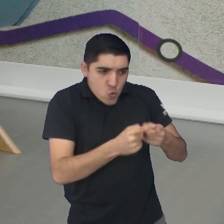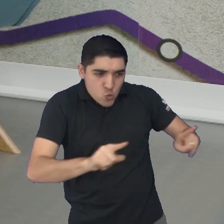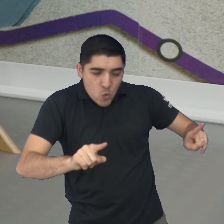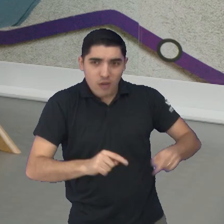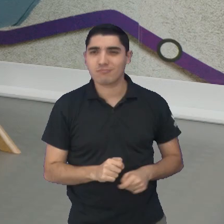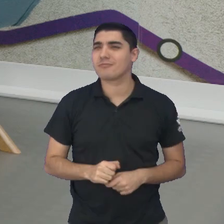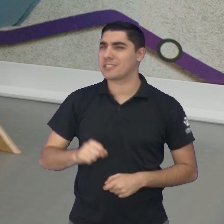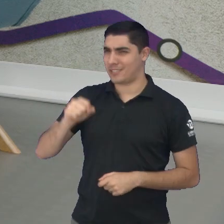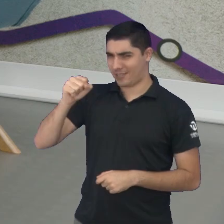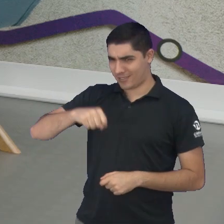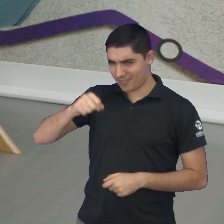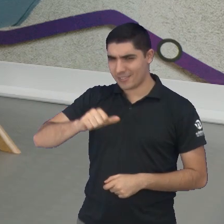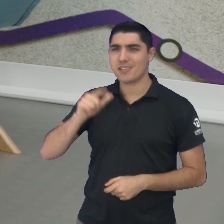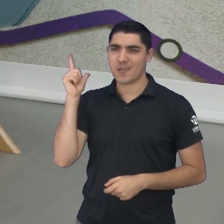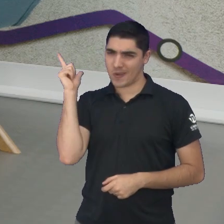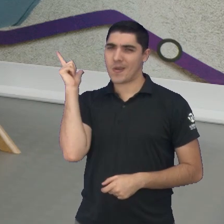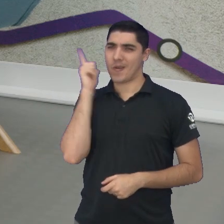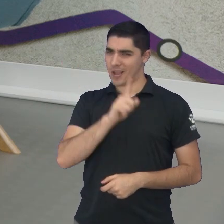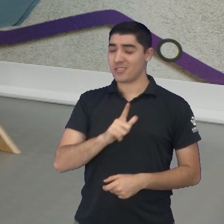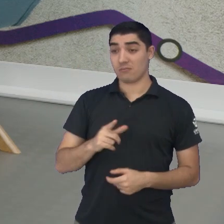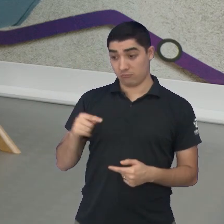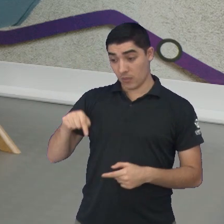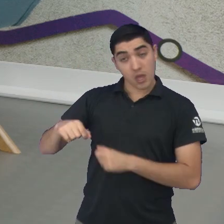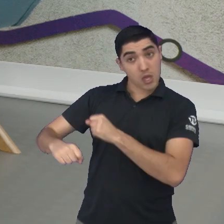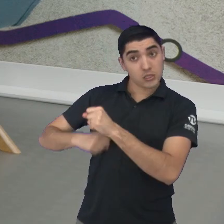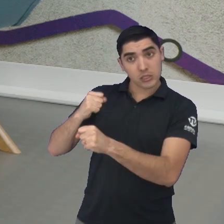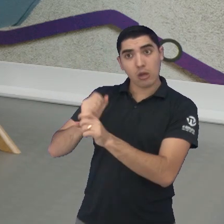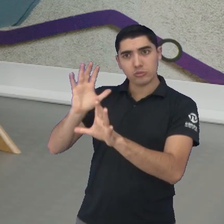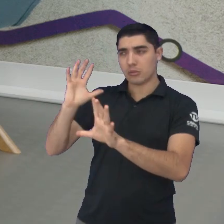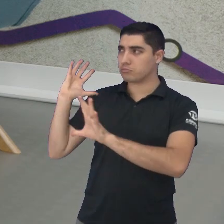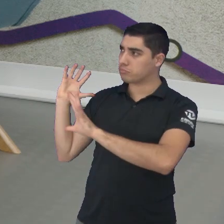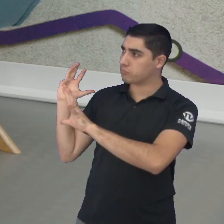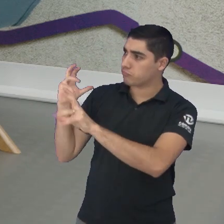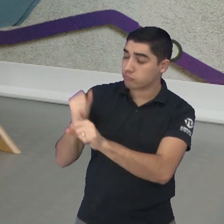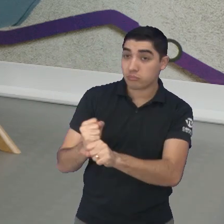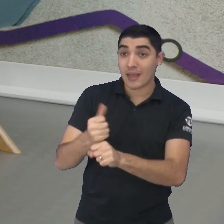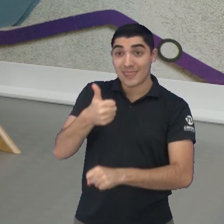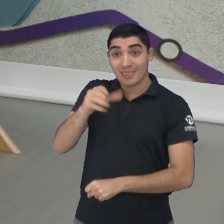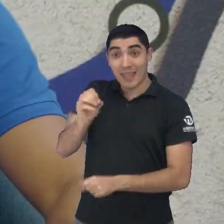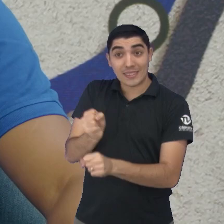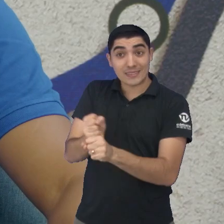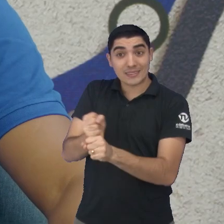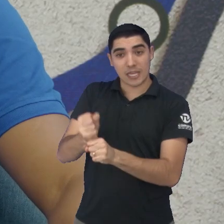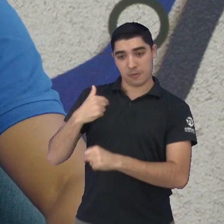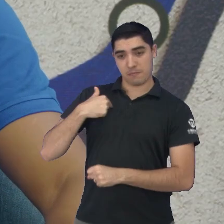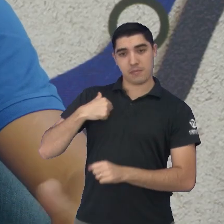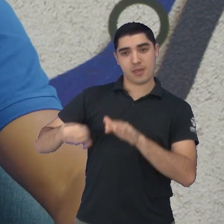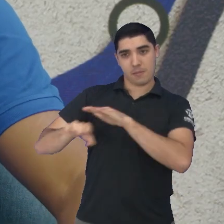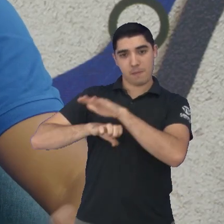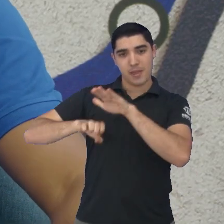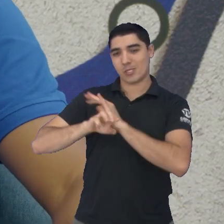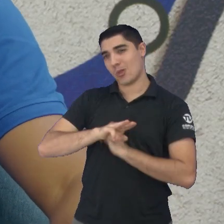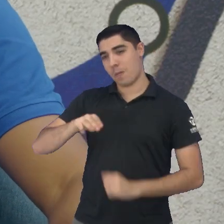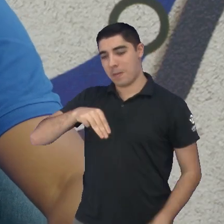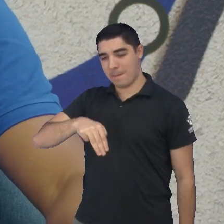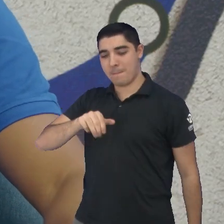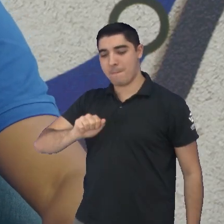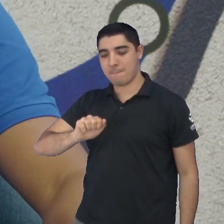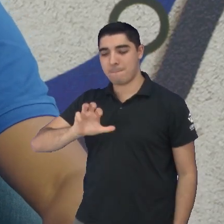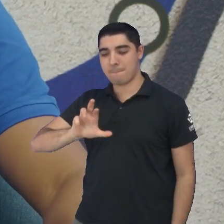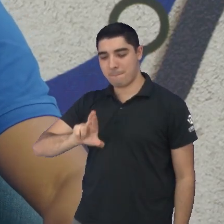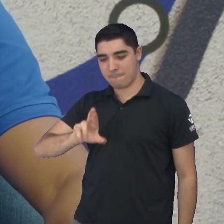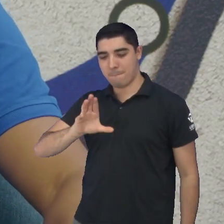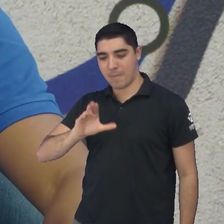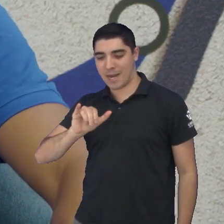com certeza. Né? Inclusive, esse ano está fazendo 10 anos, né, da nossa empresa, do Mar Churrasco. Estamos com essa data